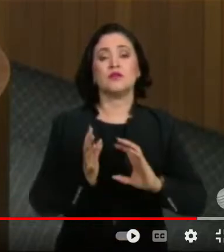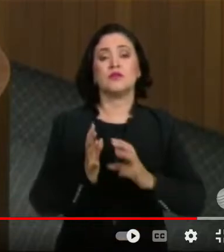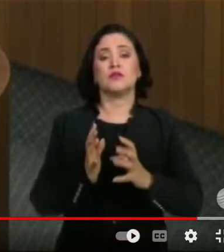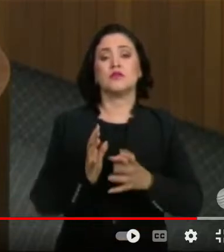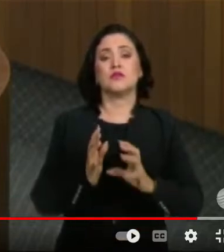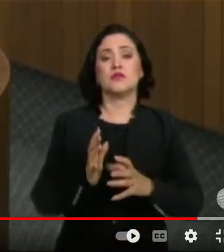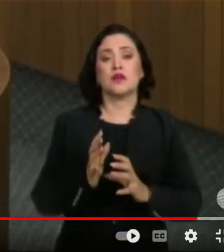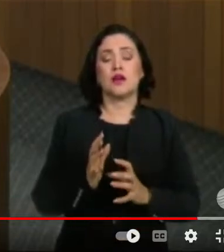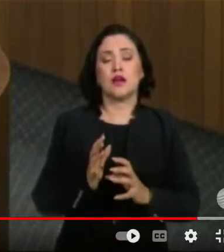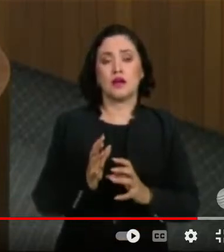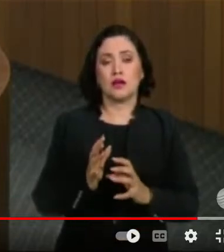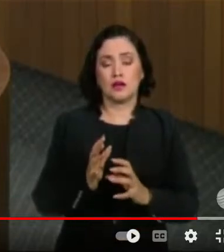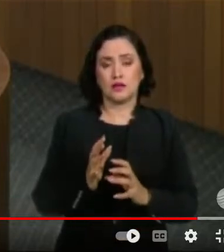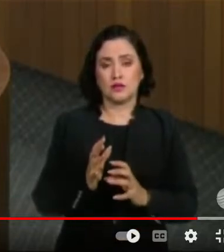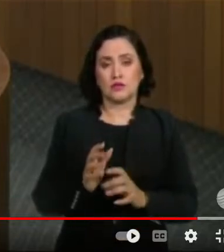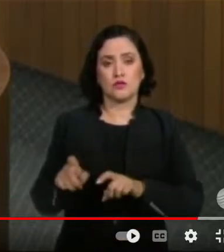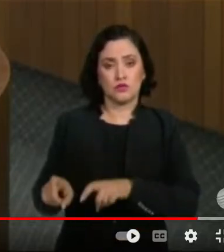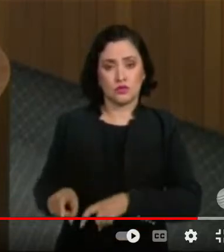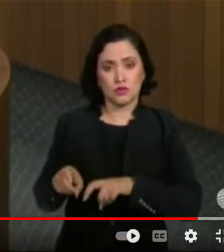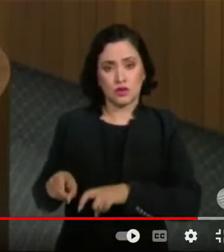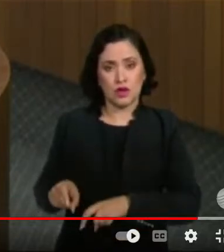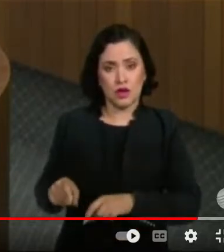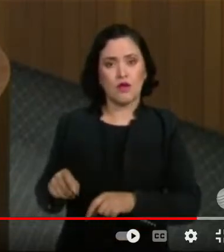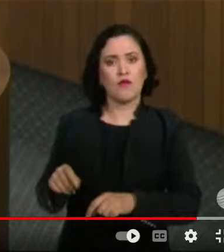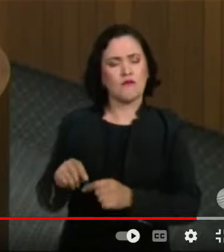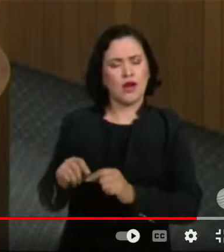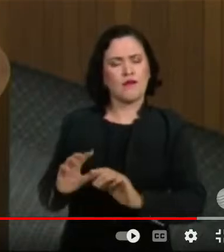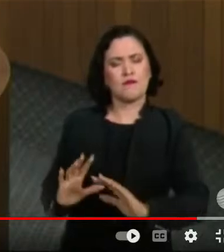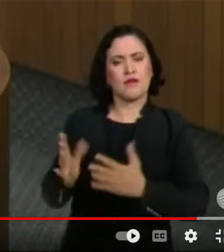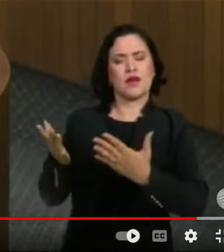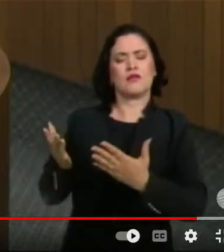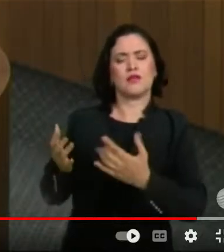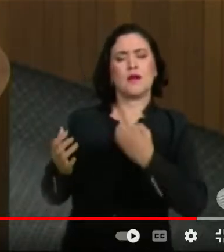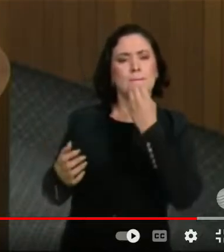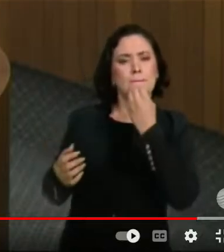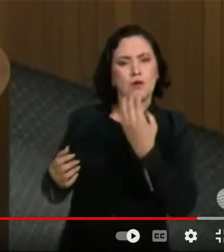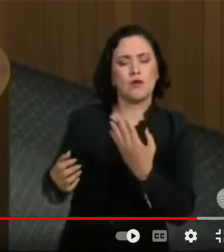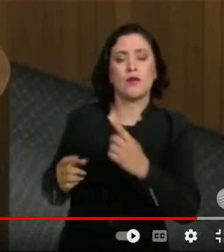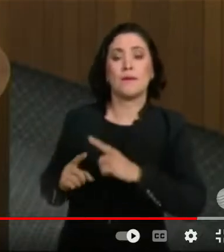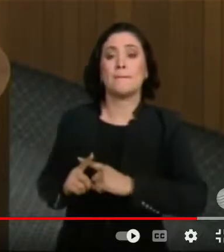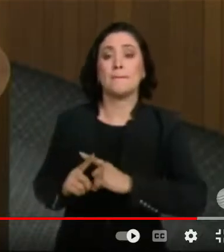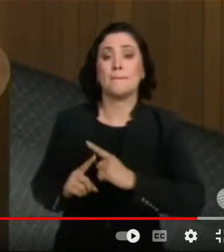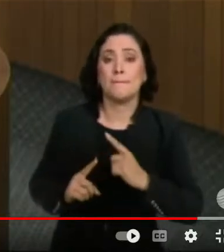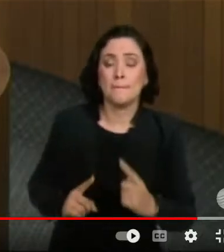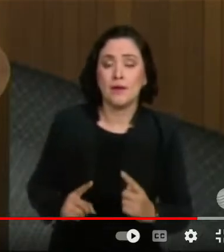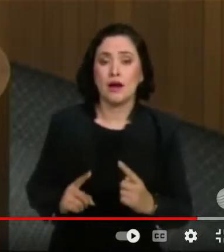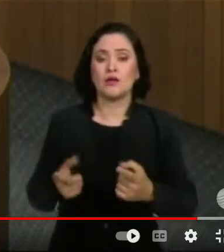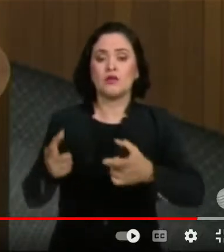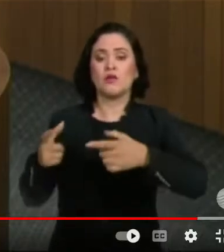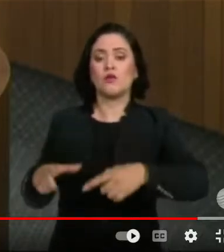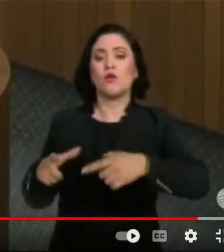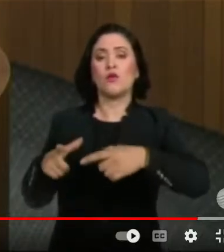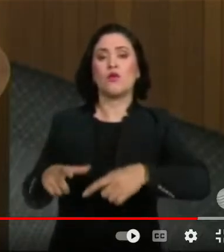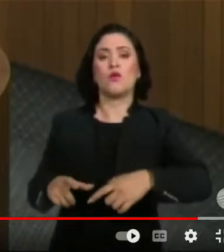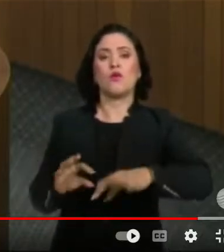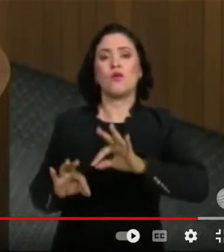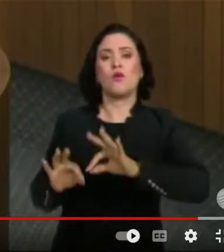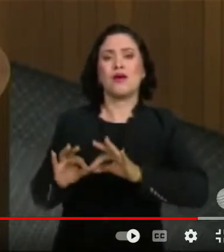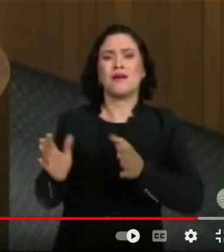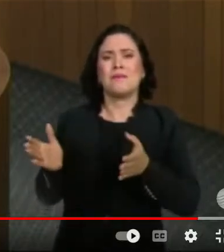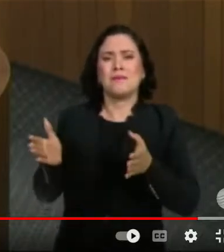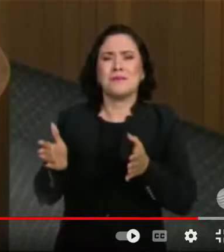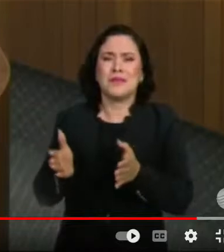lá em Bacabal, que é um grande sucesso. Mas o espaço que é organizado essa feira ficou muito